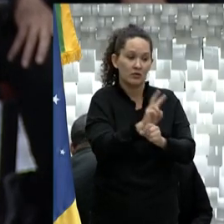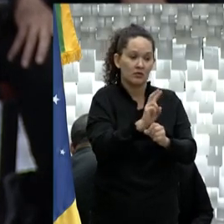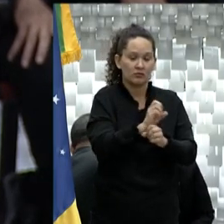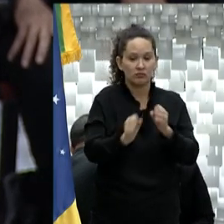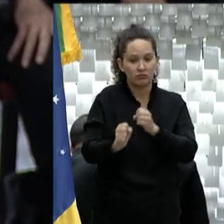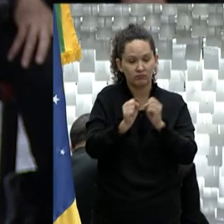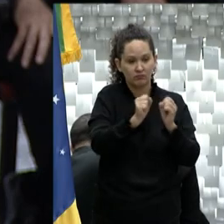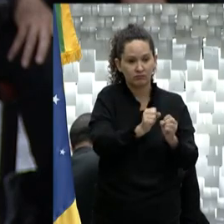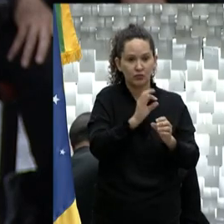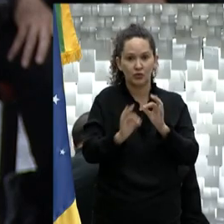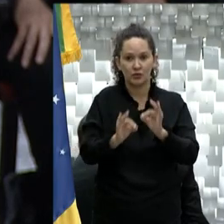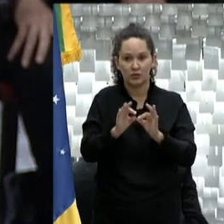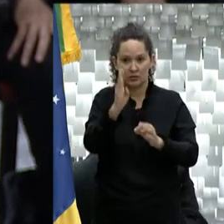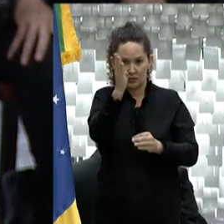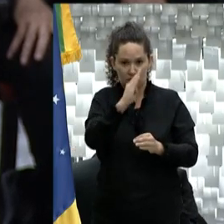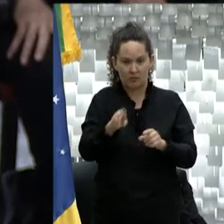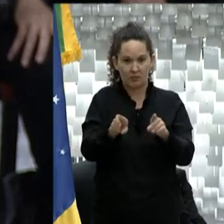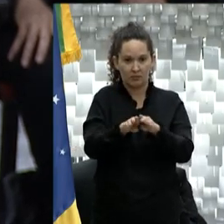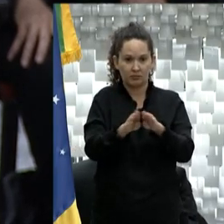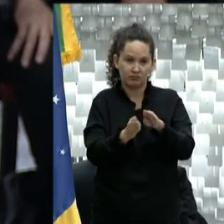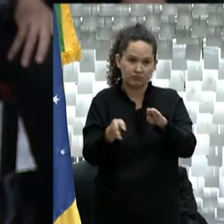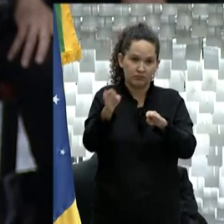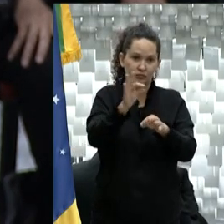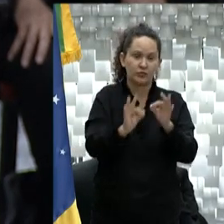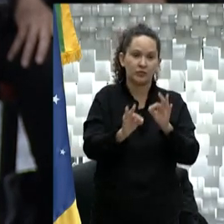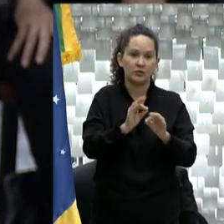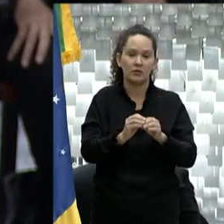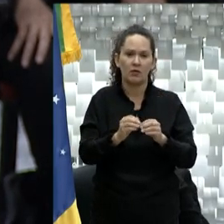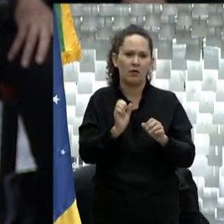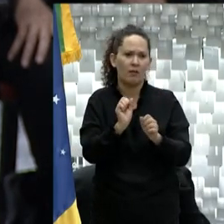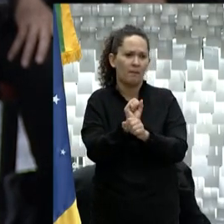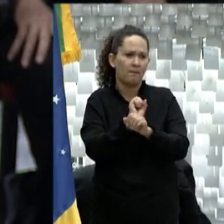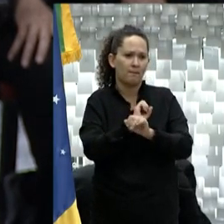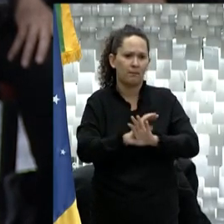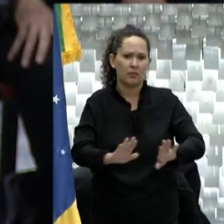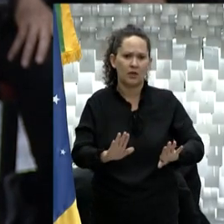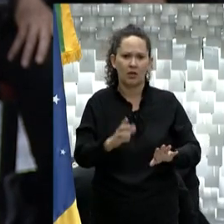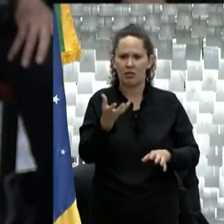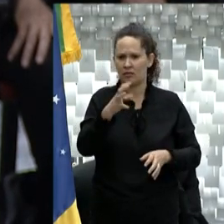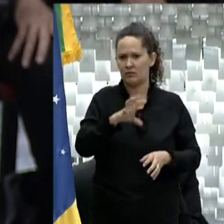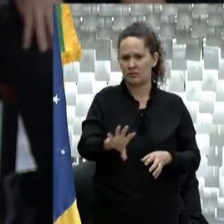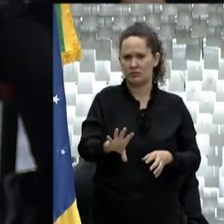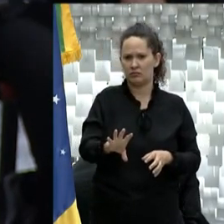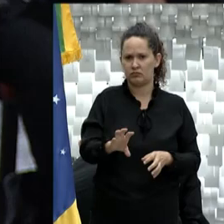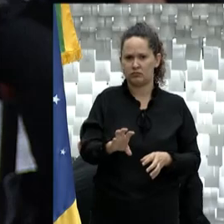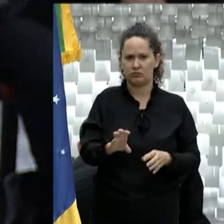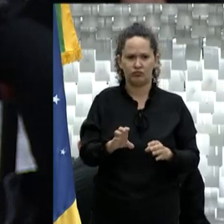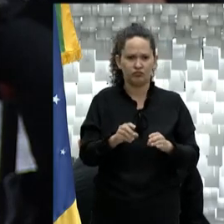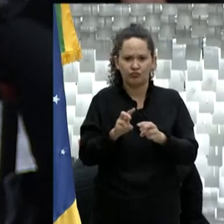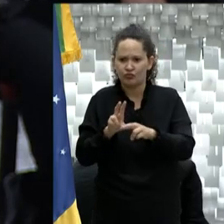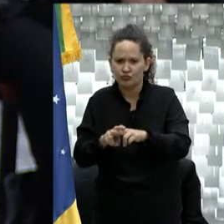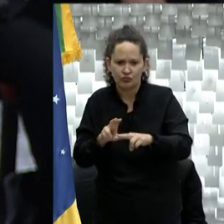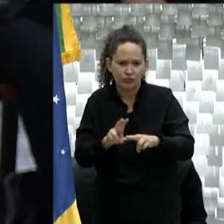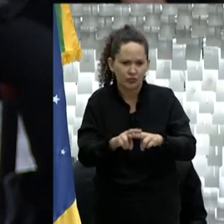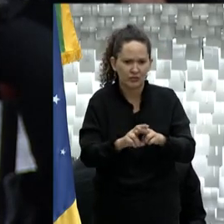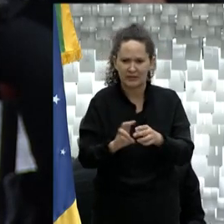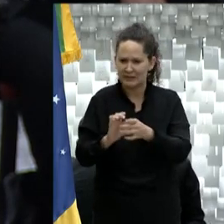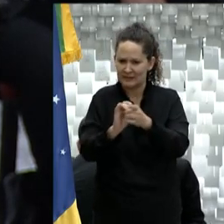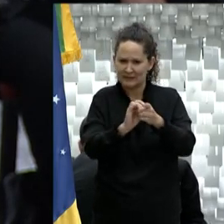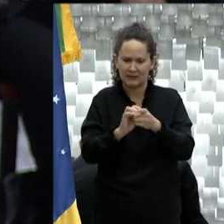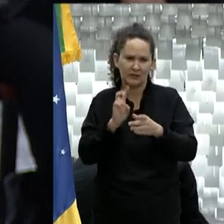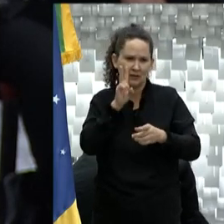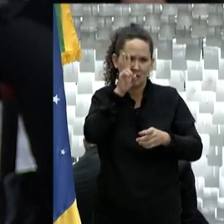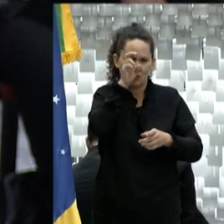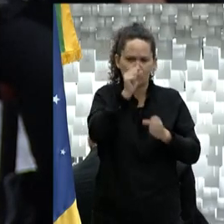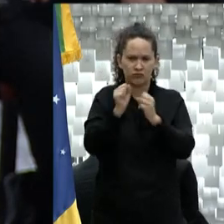Judiciário brasileiro e do Supremo, dizendo basta, dizendo não aceitamos o cerco à independência e à força do